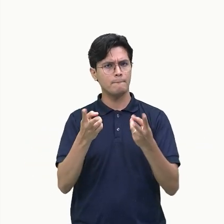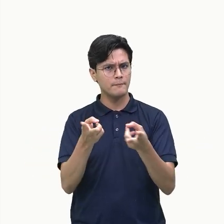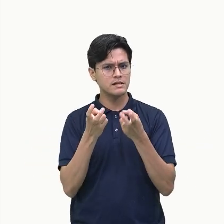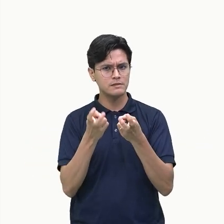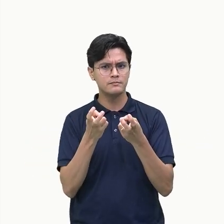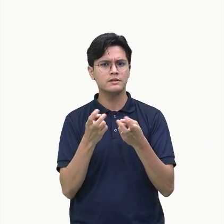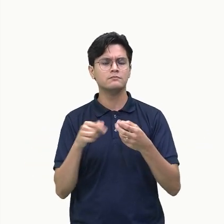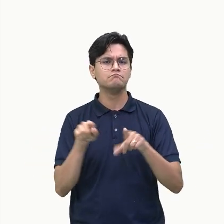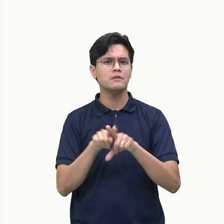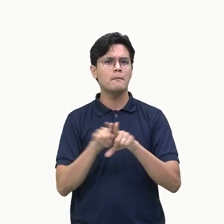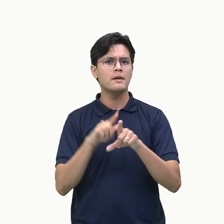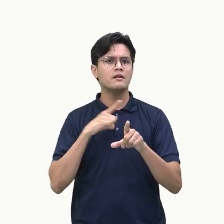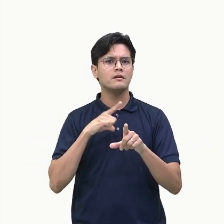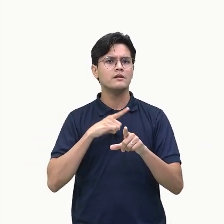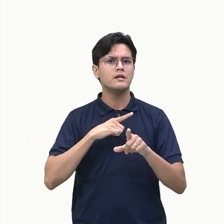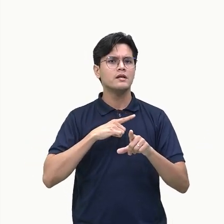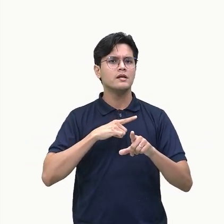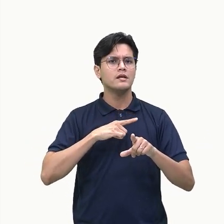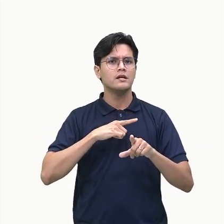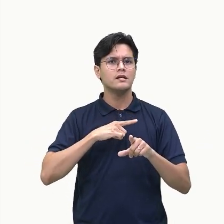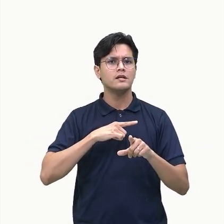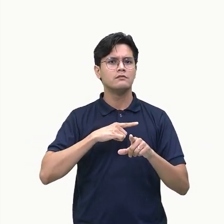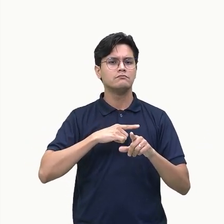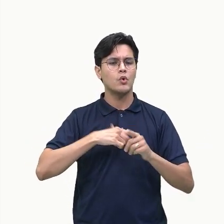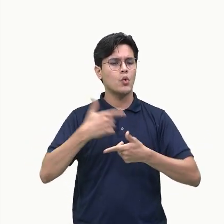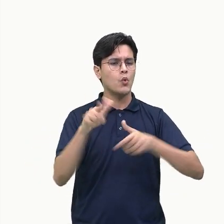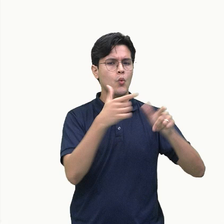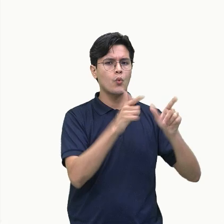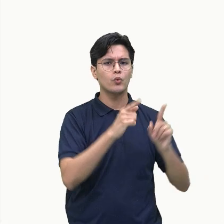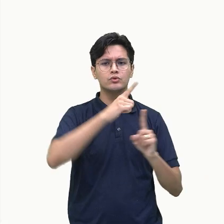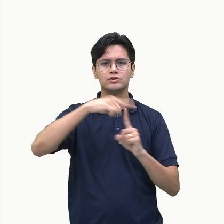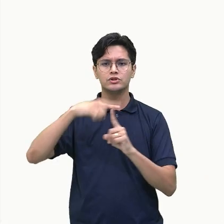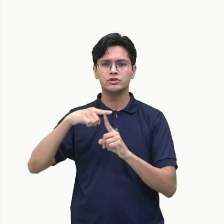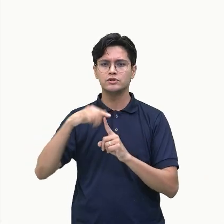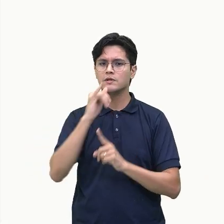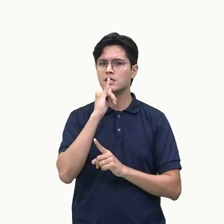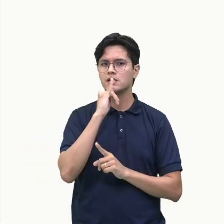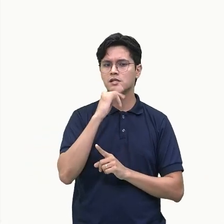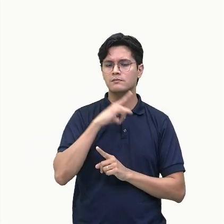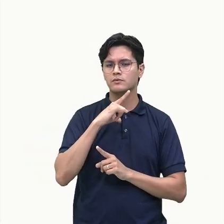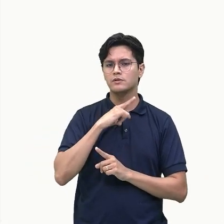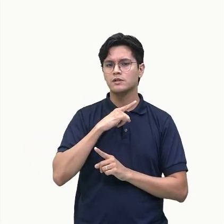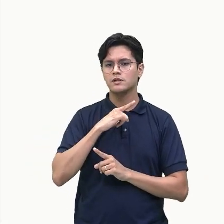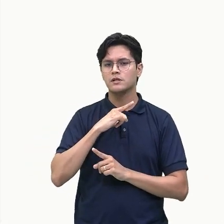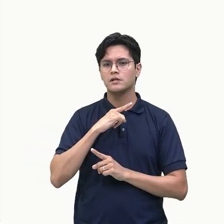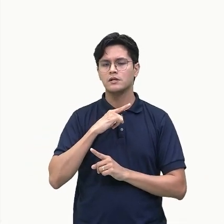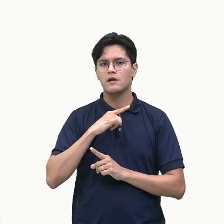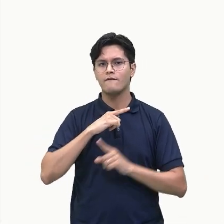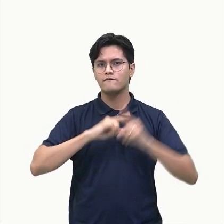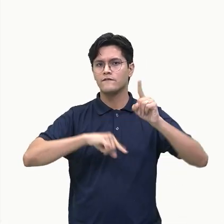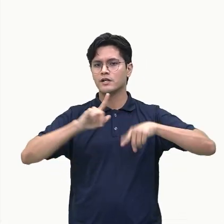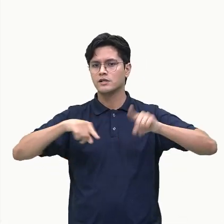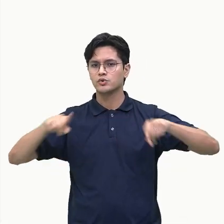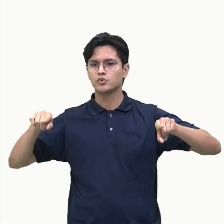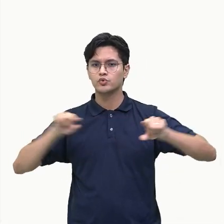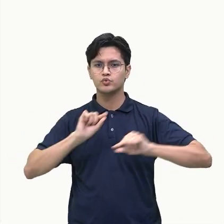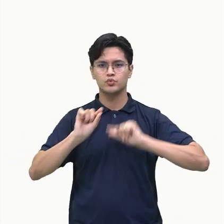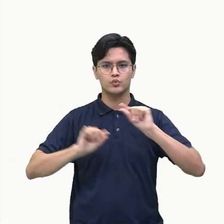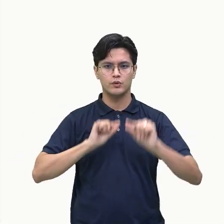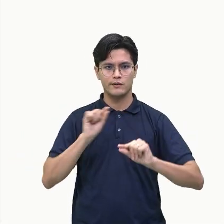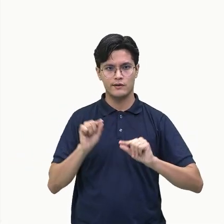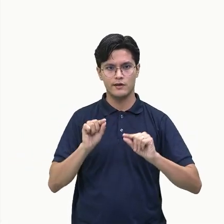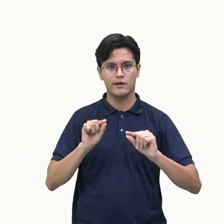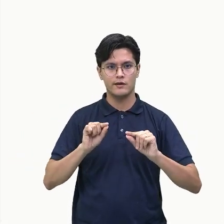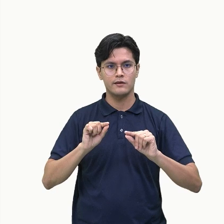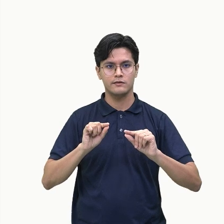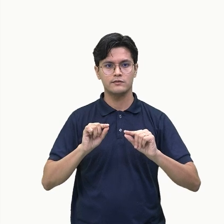essas variações dessas cores? Está indicando as variações e ela circula, que é justamente quando